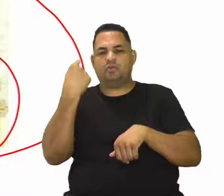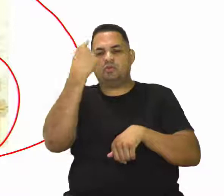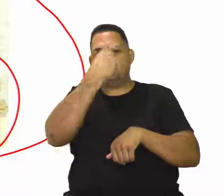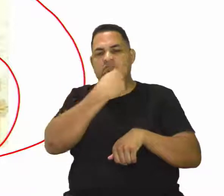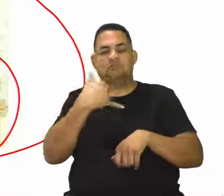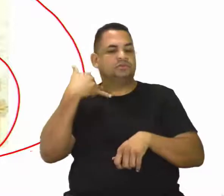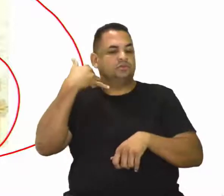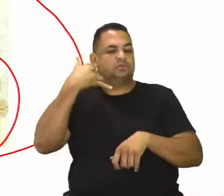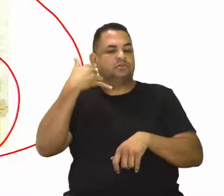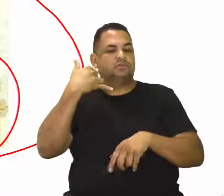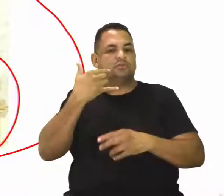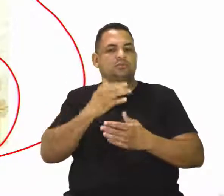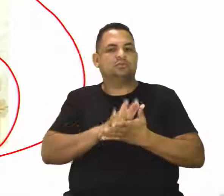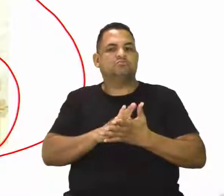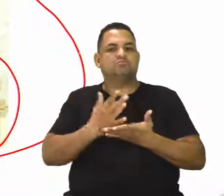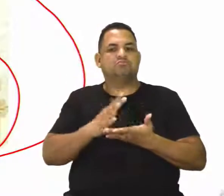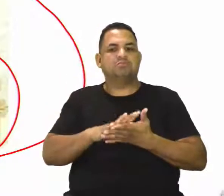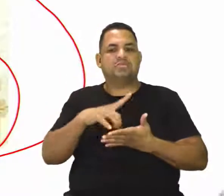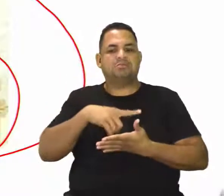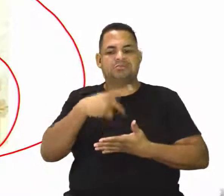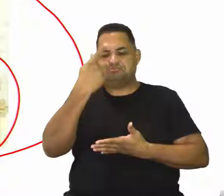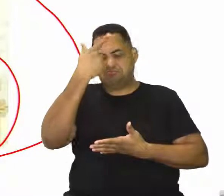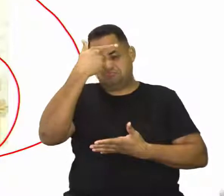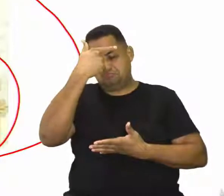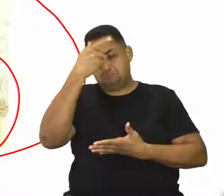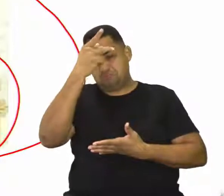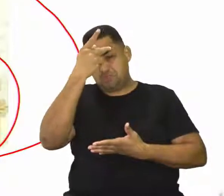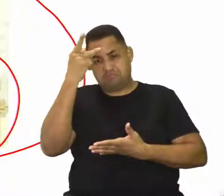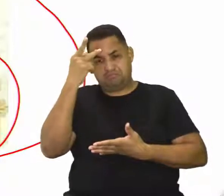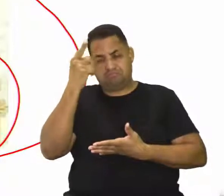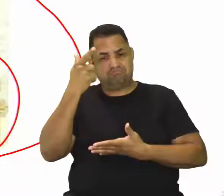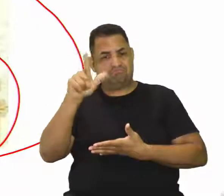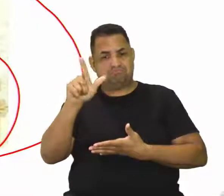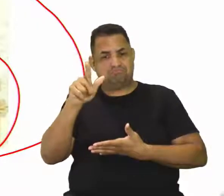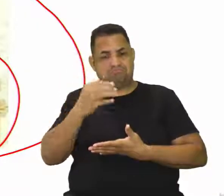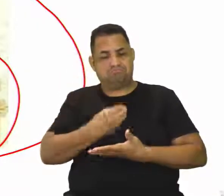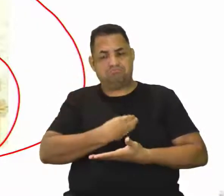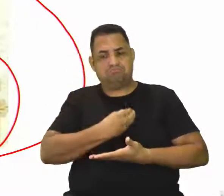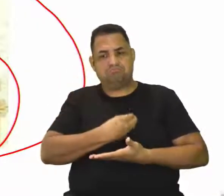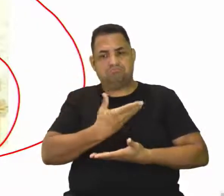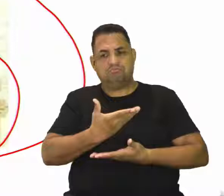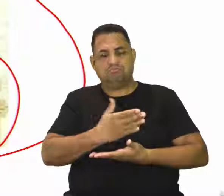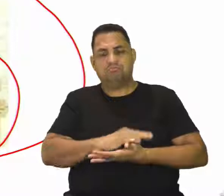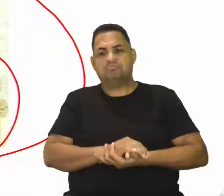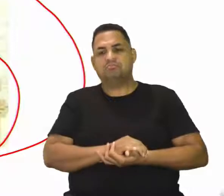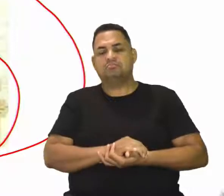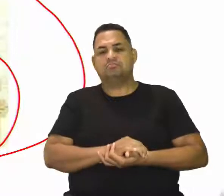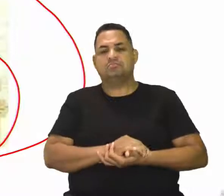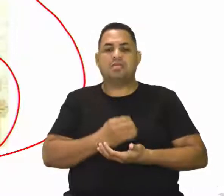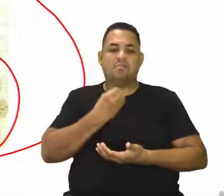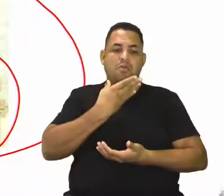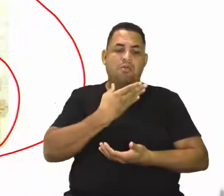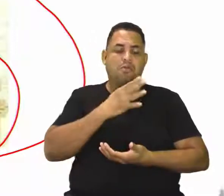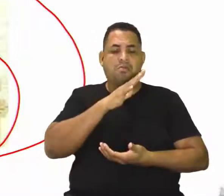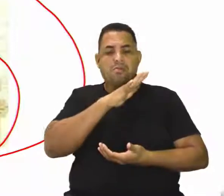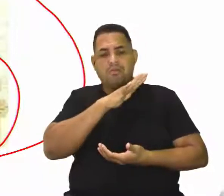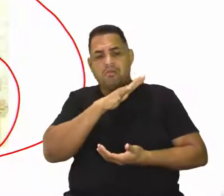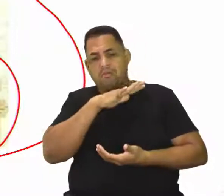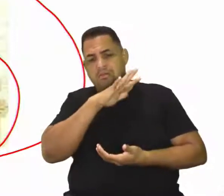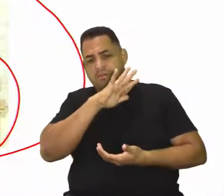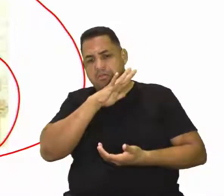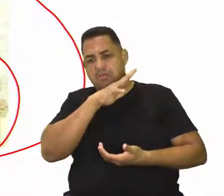E tem gente que não sabe viver sem esse aparelho. É incrível. Aí tem um lado bom, um lado ruim.